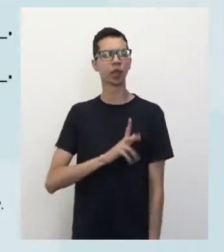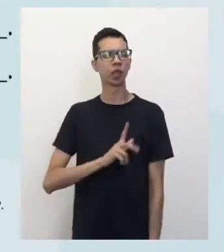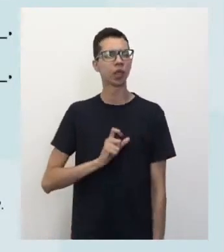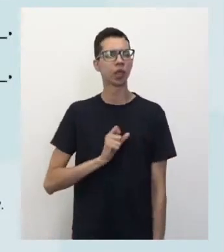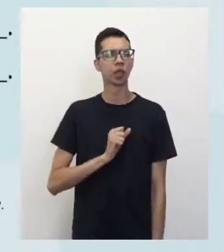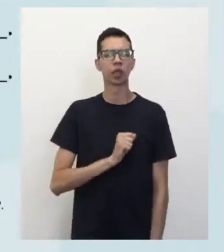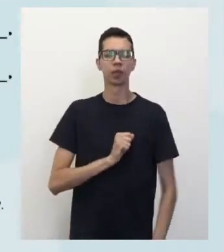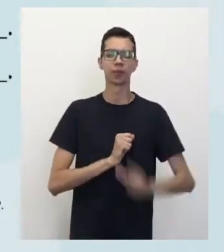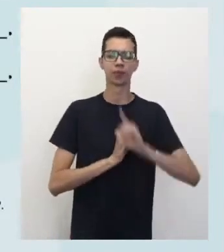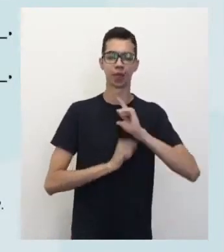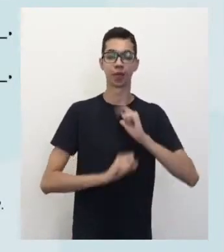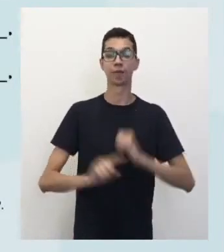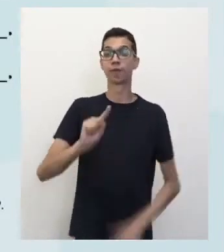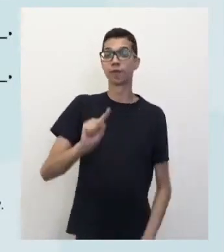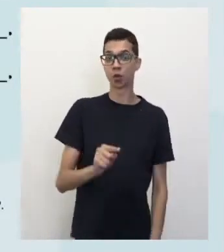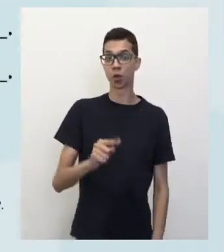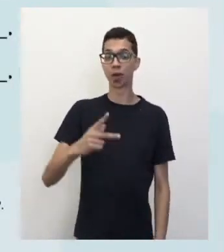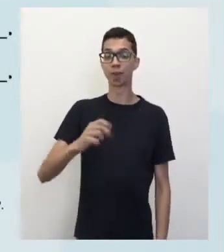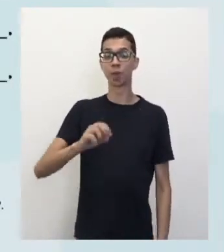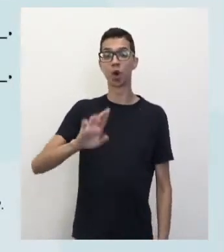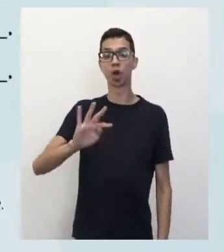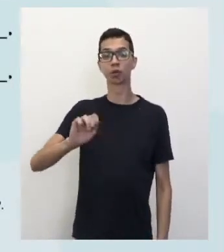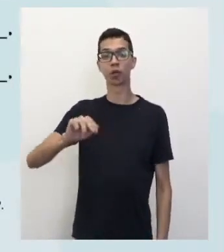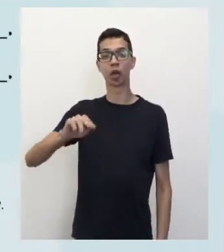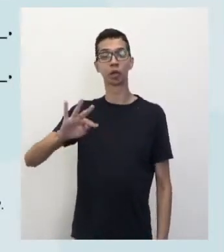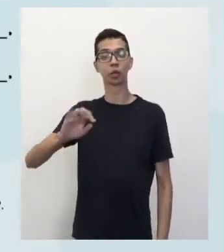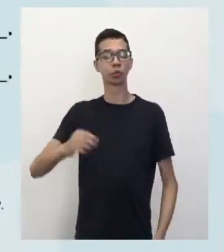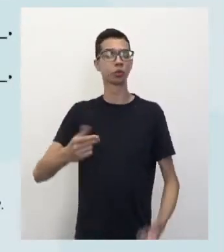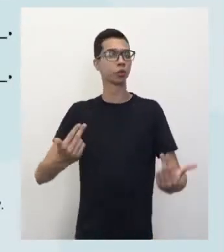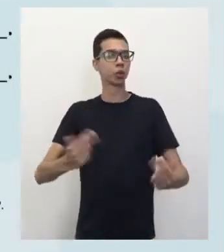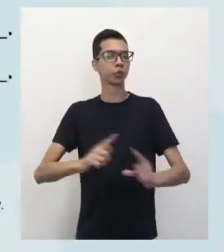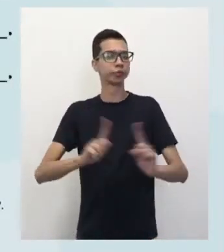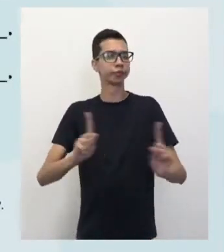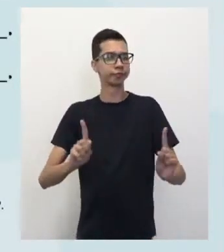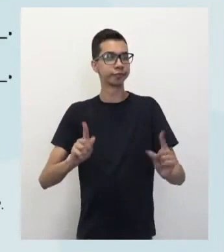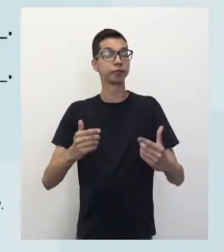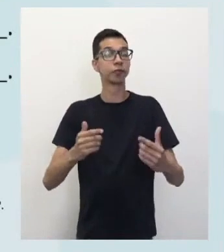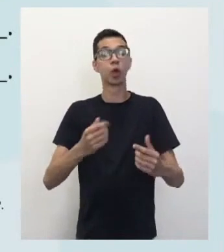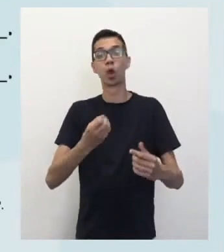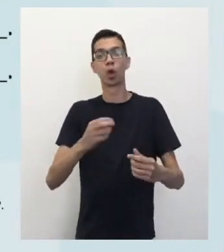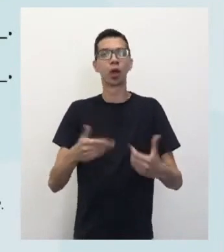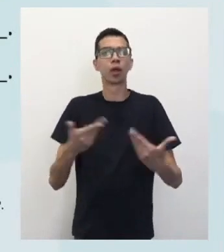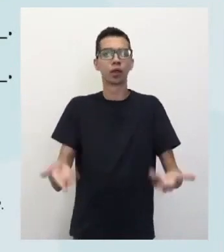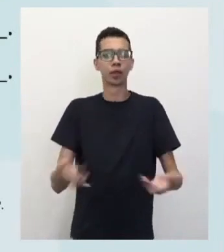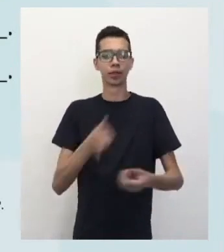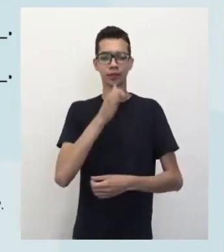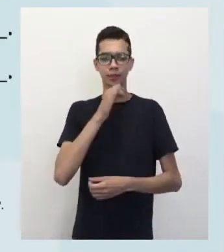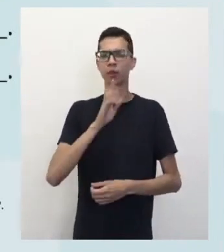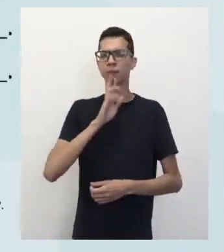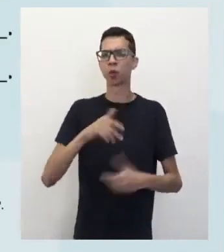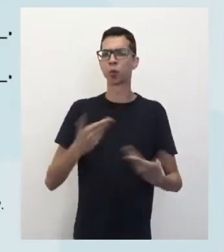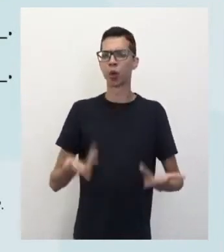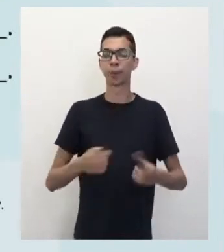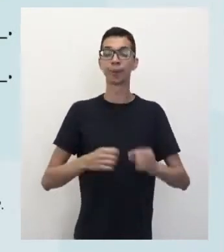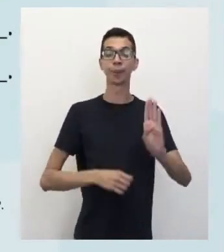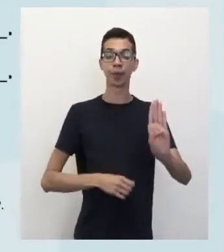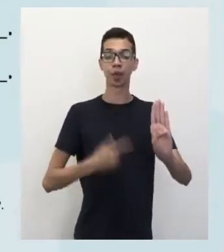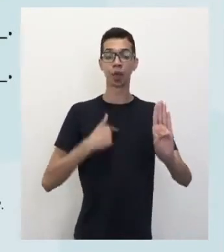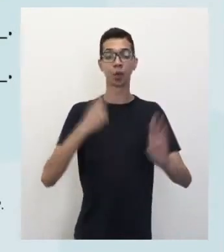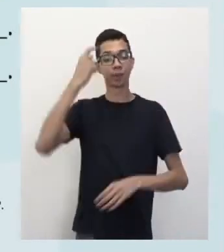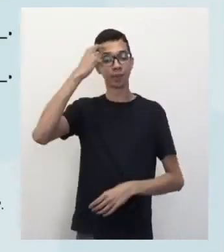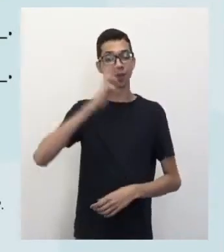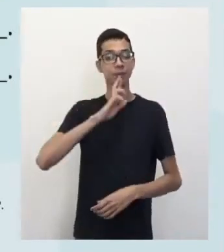tem vírgula, portanto, qual a explicação você daria? A B, eu pensei que sabia a resposta, mas... A